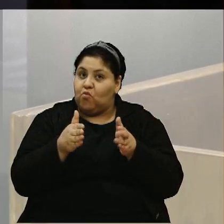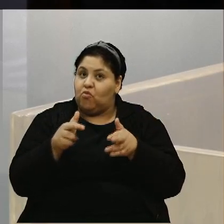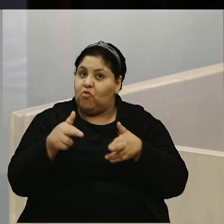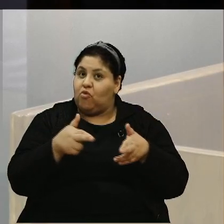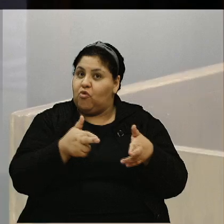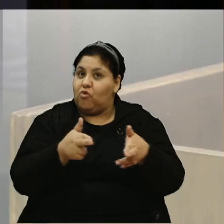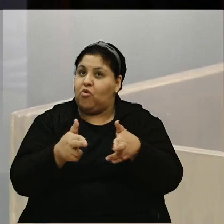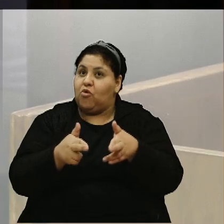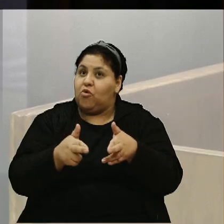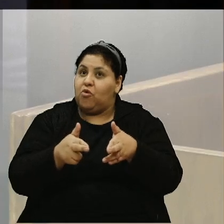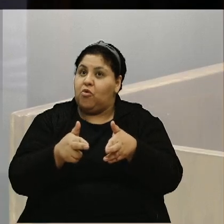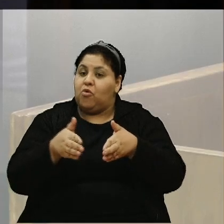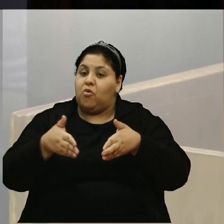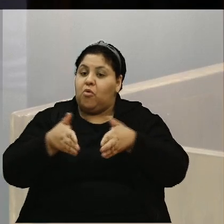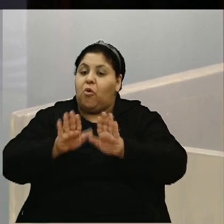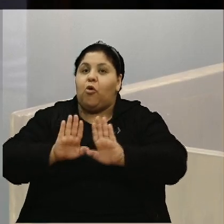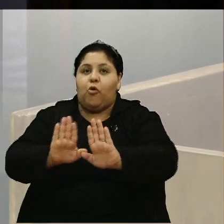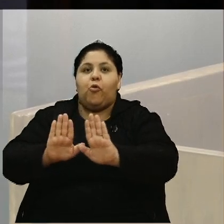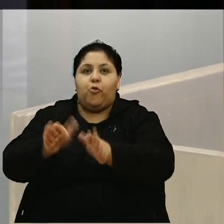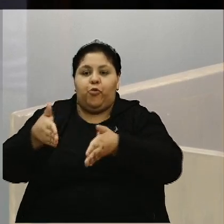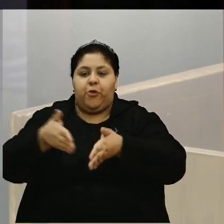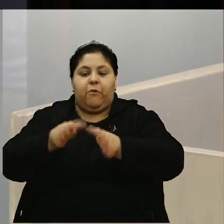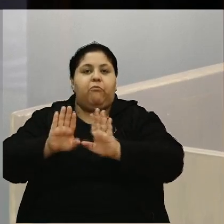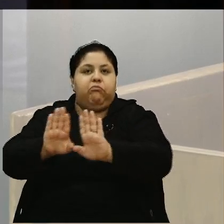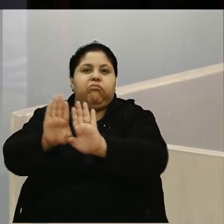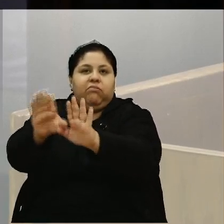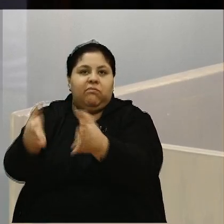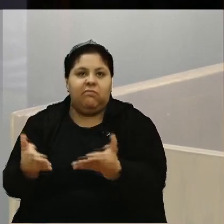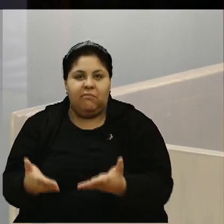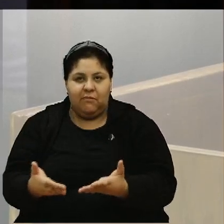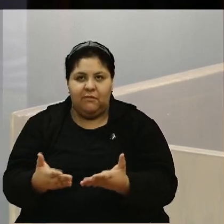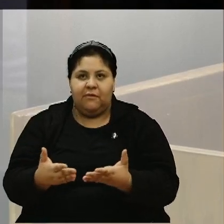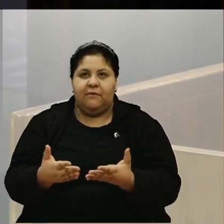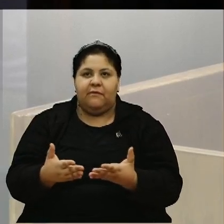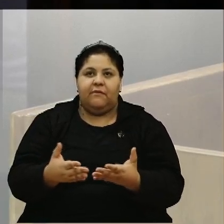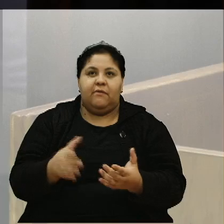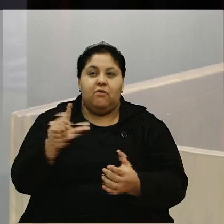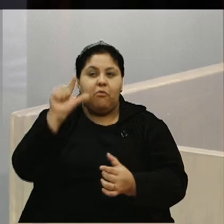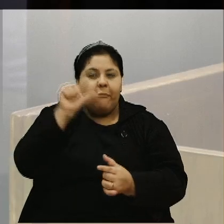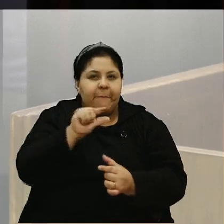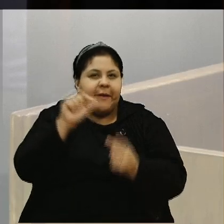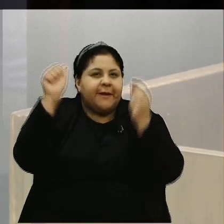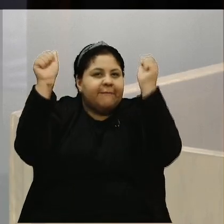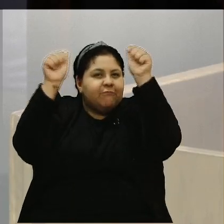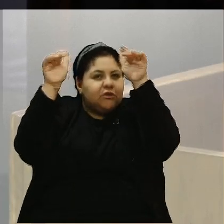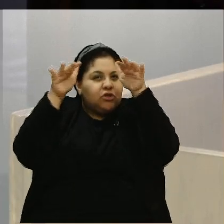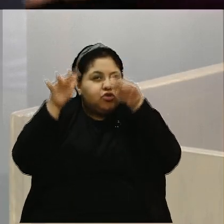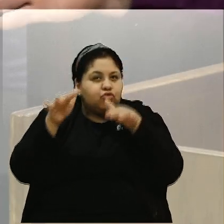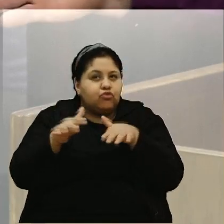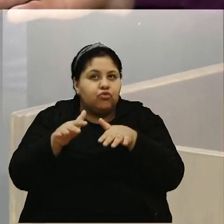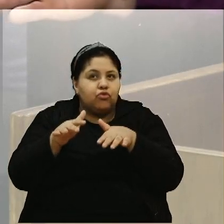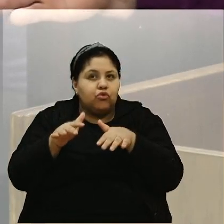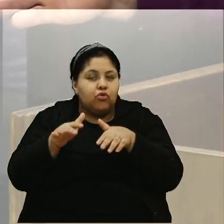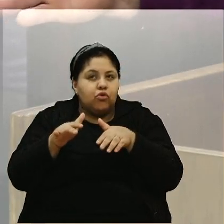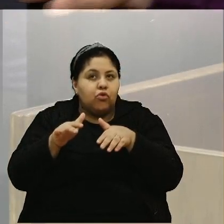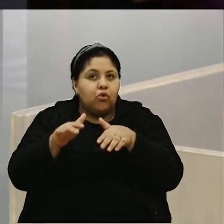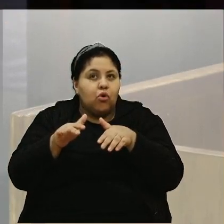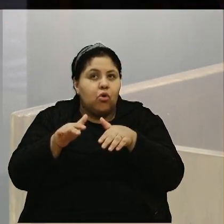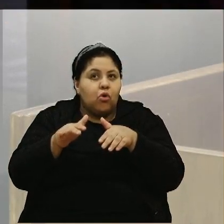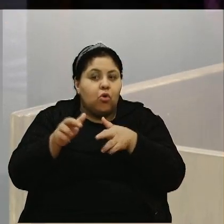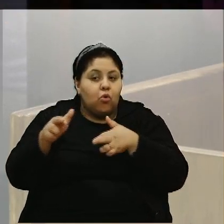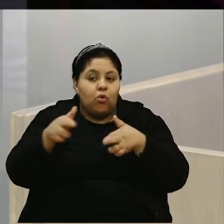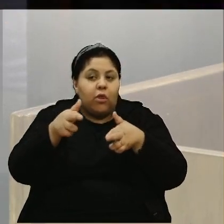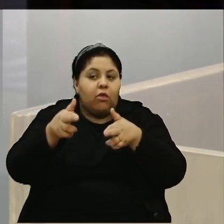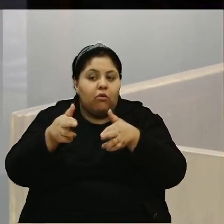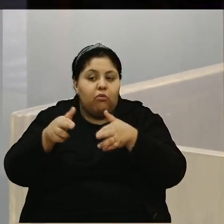para lá, para o lado daquelas fruteiras de São José do Caí. Uma pequena chuva, aquelas pedras ali, ou o rio leva embora, professor.